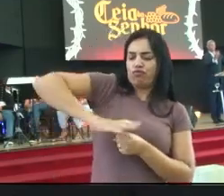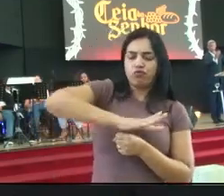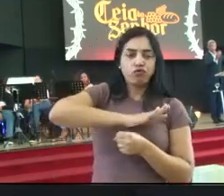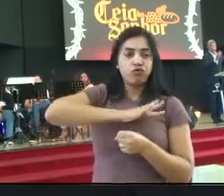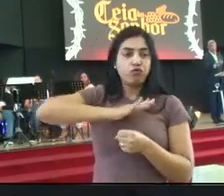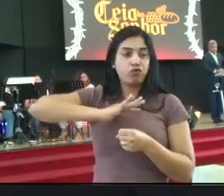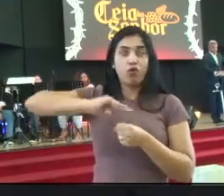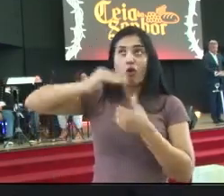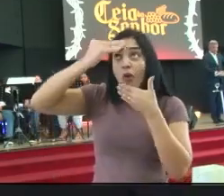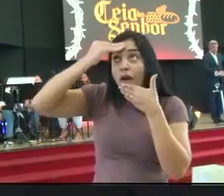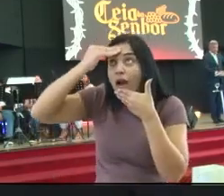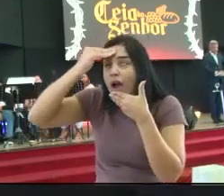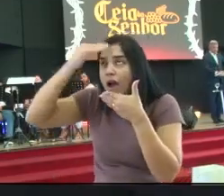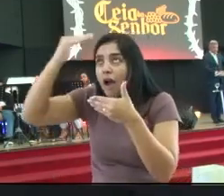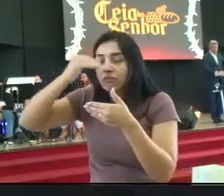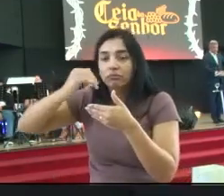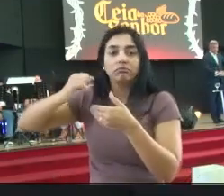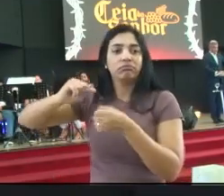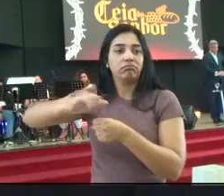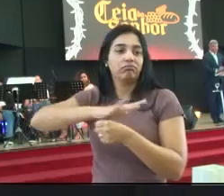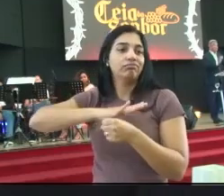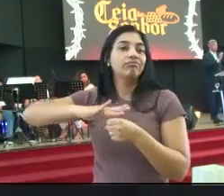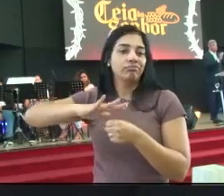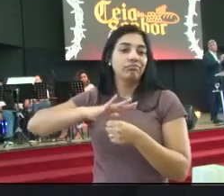transbordando de gratidão.